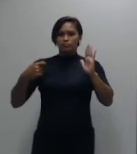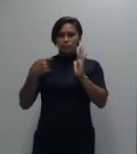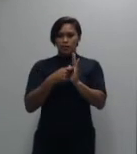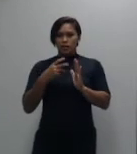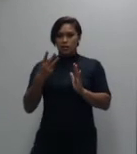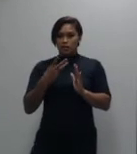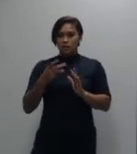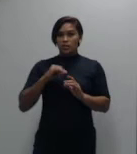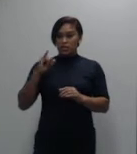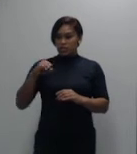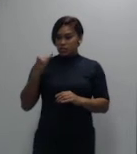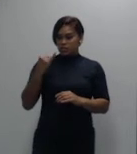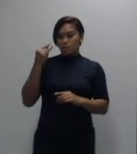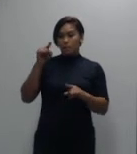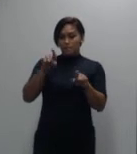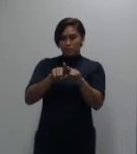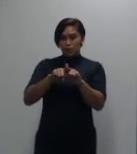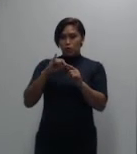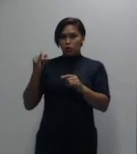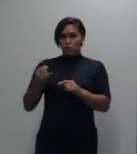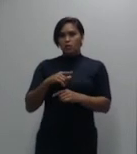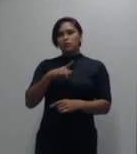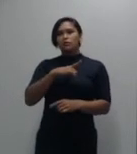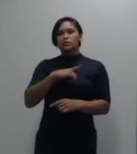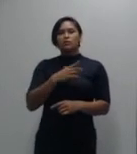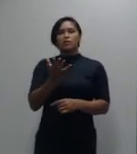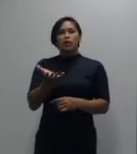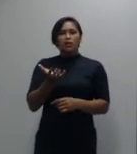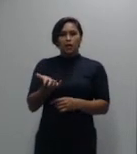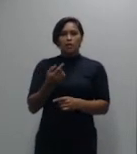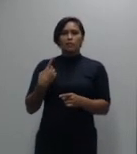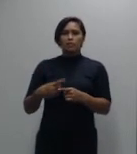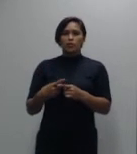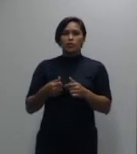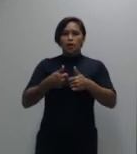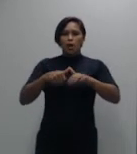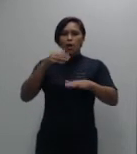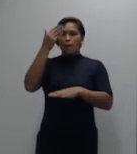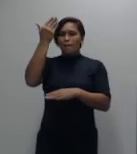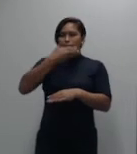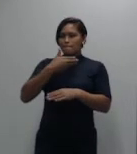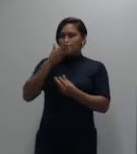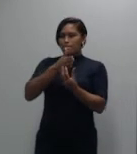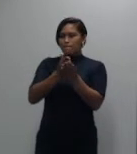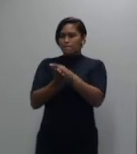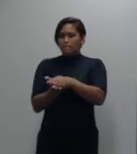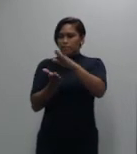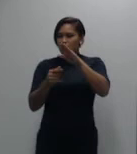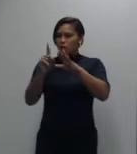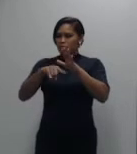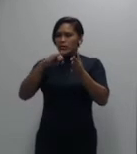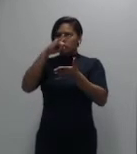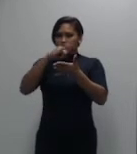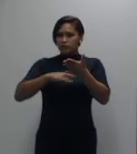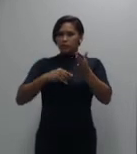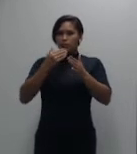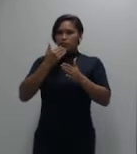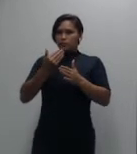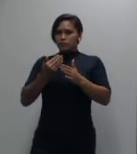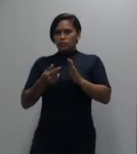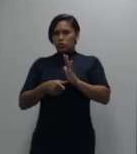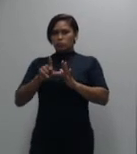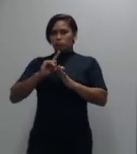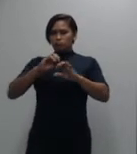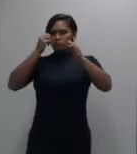grande e A grande questão ouvir proteção por quê Porque ficou provado nos autos os documentos e pedidos expressos